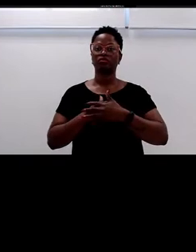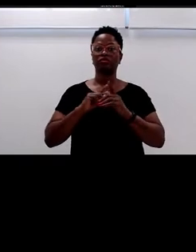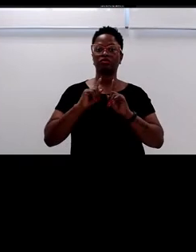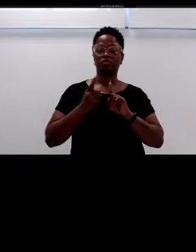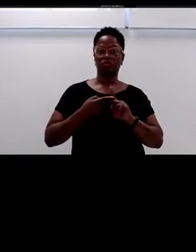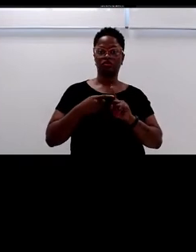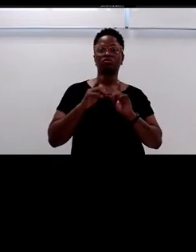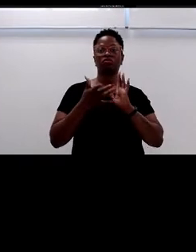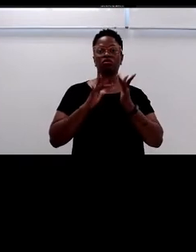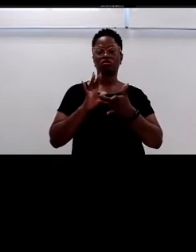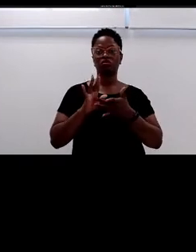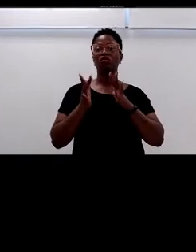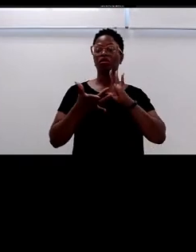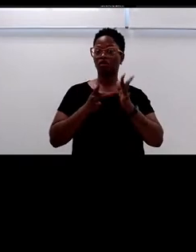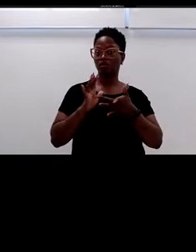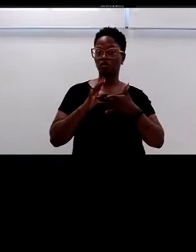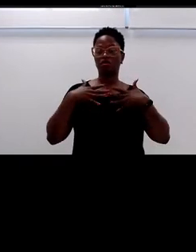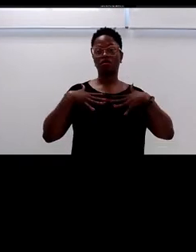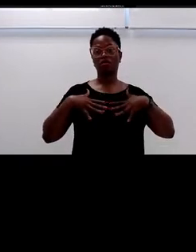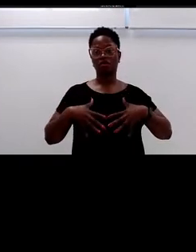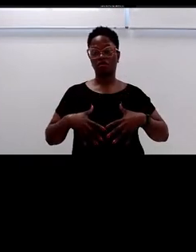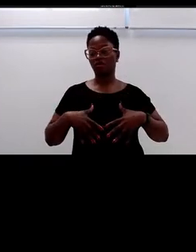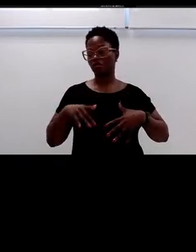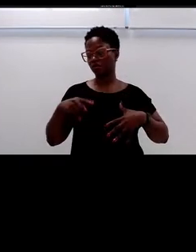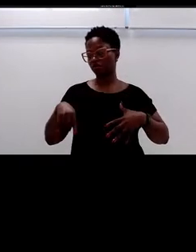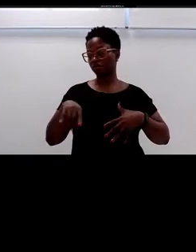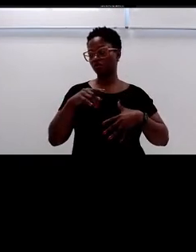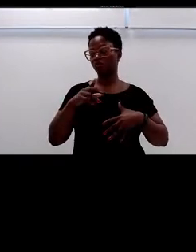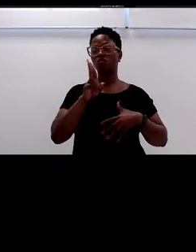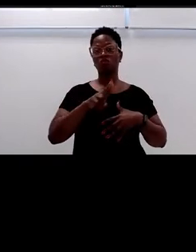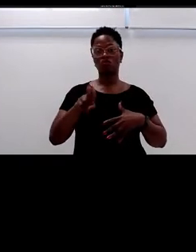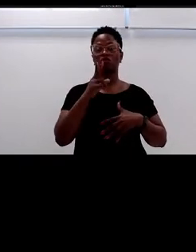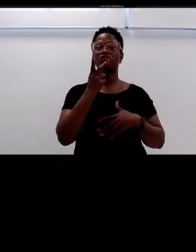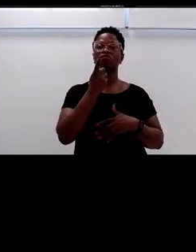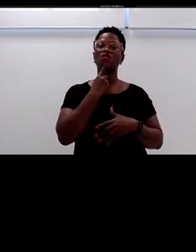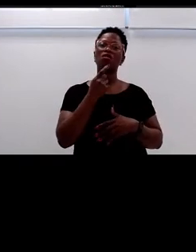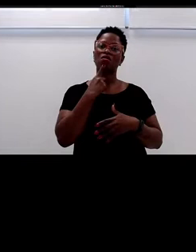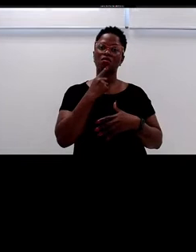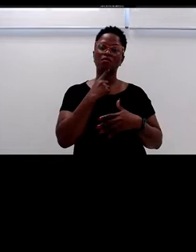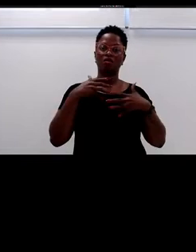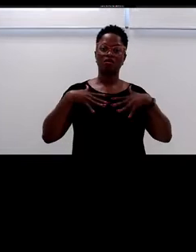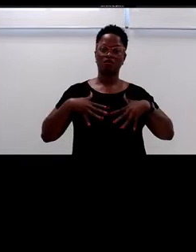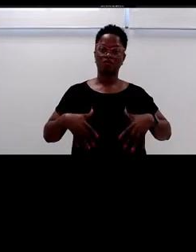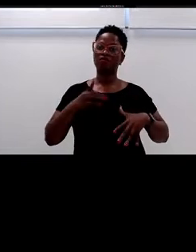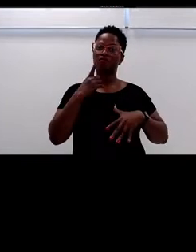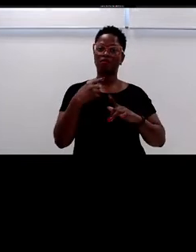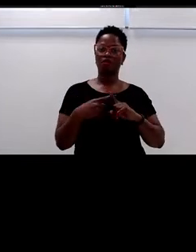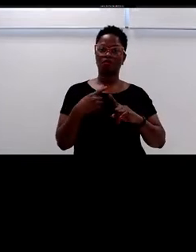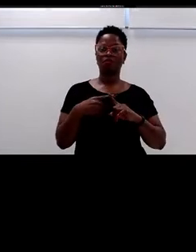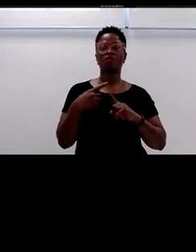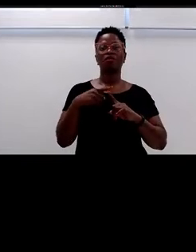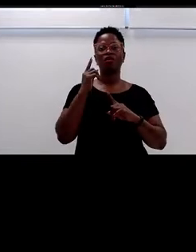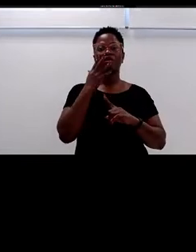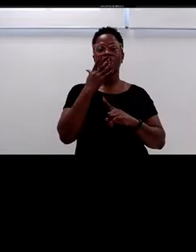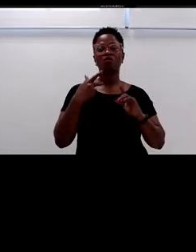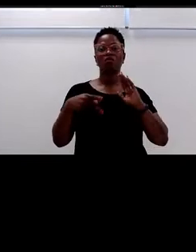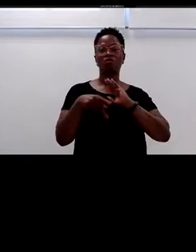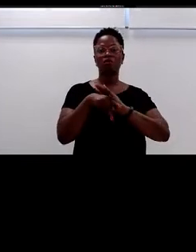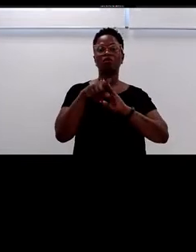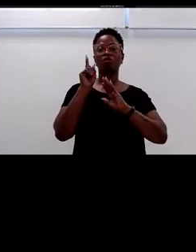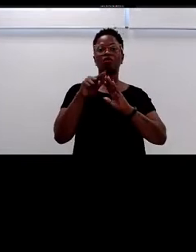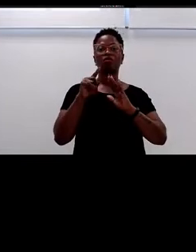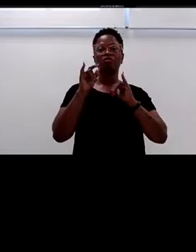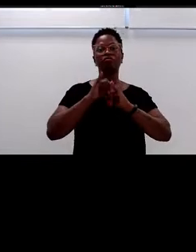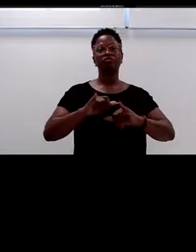Cristo veste, né, uma casula, e essa casula é de cor vermelha, porque é a cor litúrgica para a celebração dos mártires,